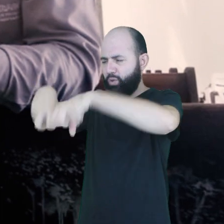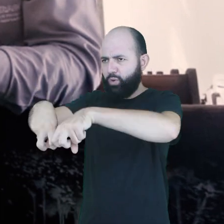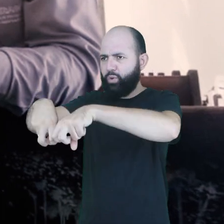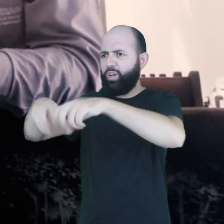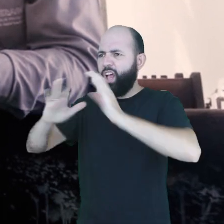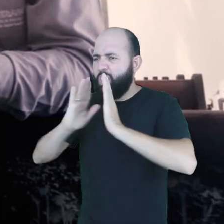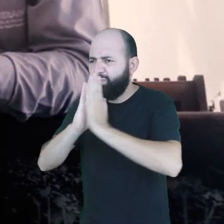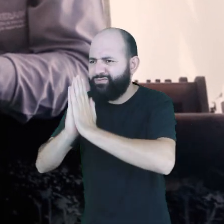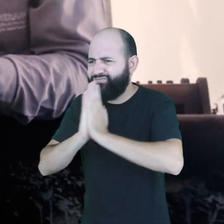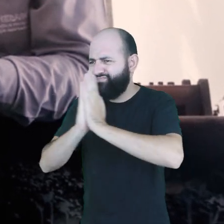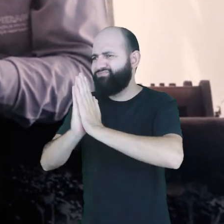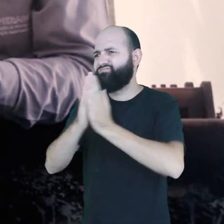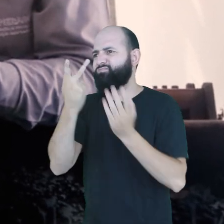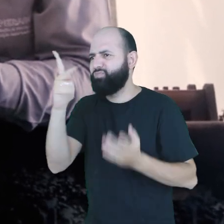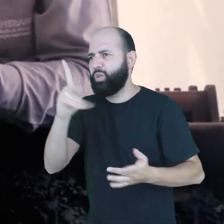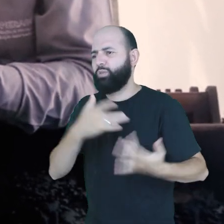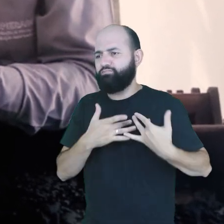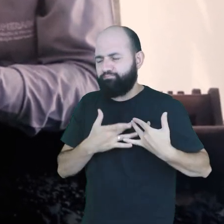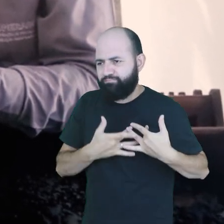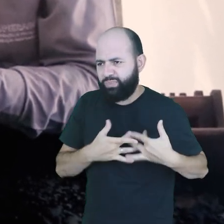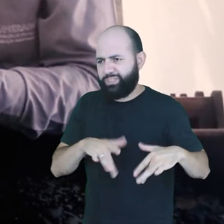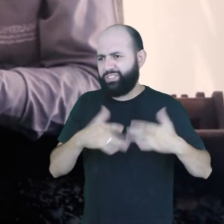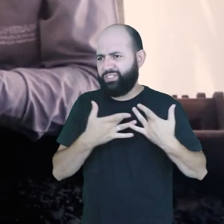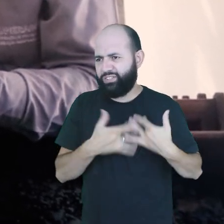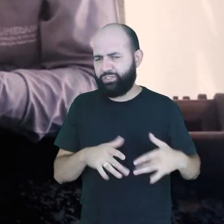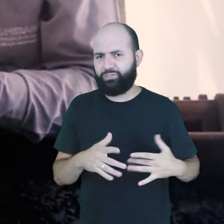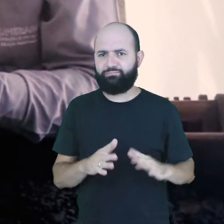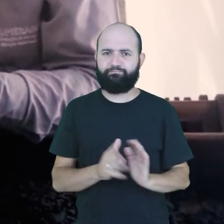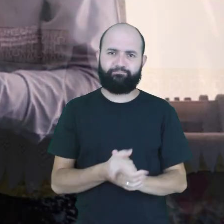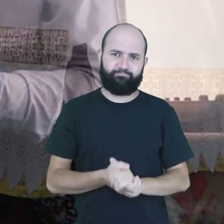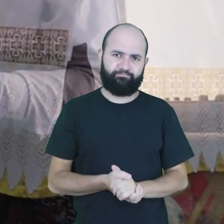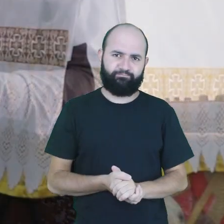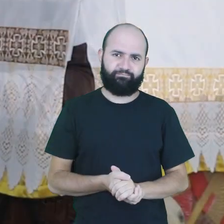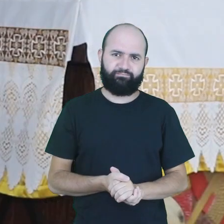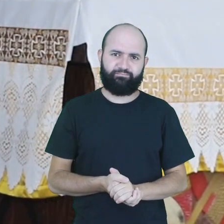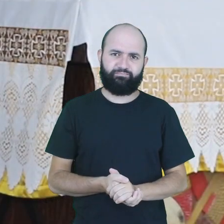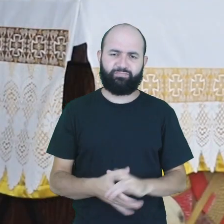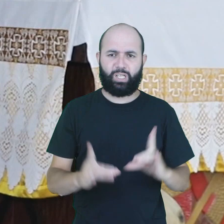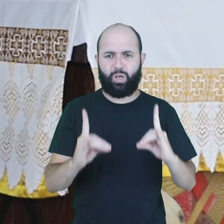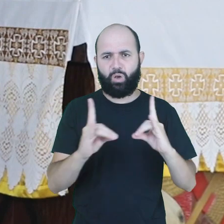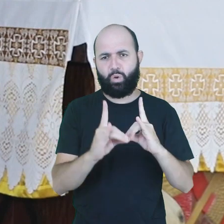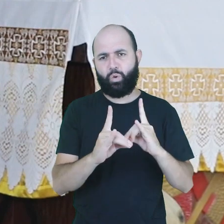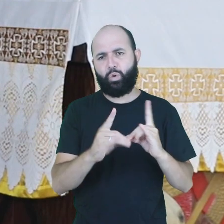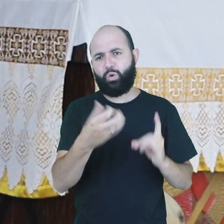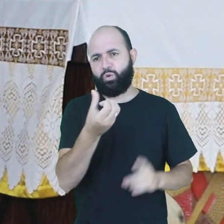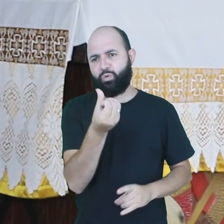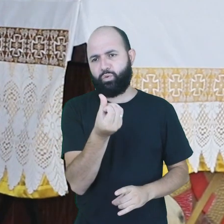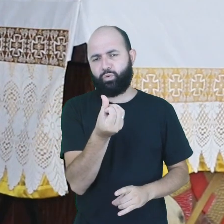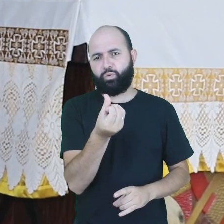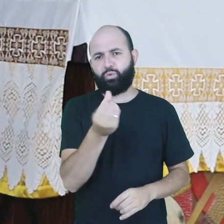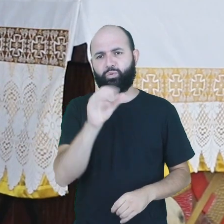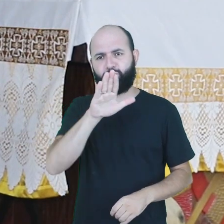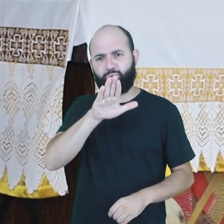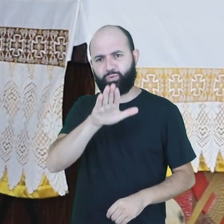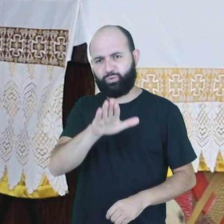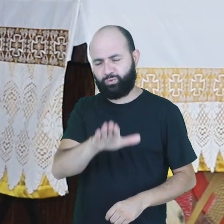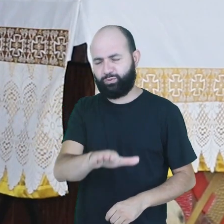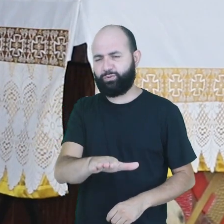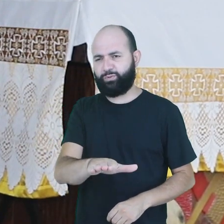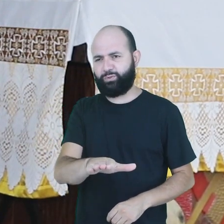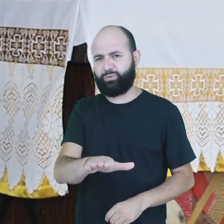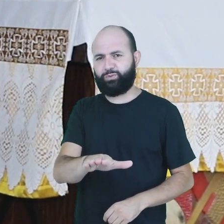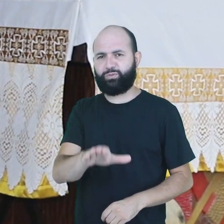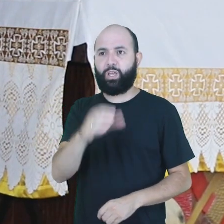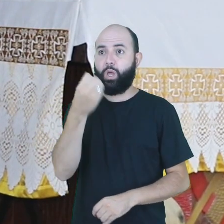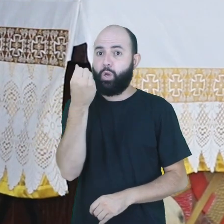e clamamos mais uma vez a sua misericórdia. Eu sepultei meu filho às 6 horas da tarde e às 8 horas da